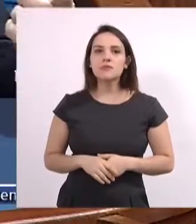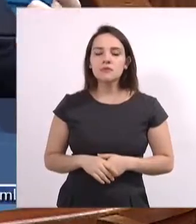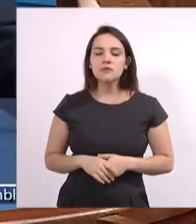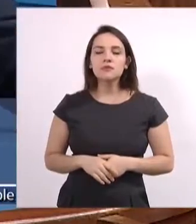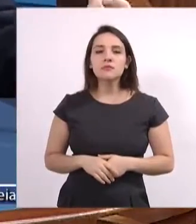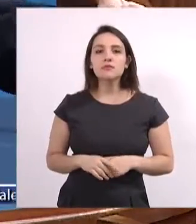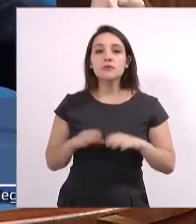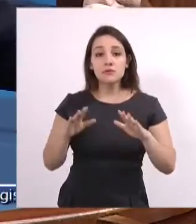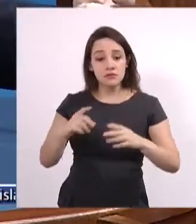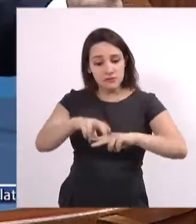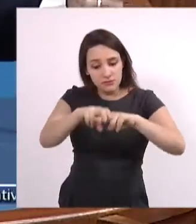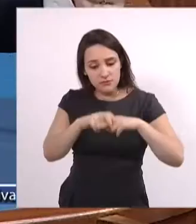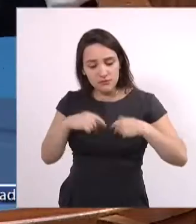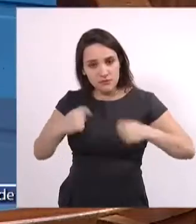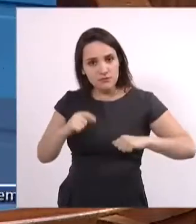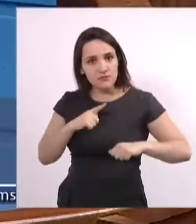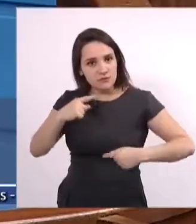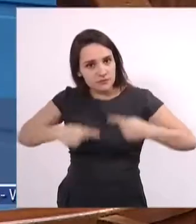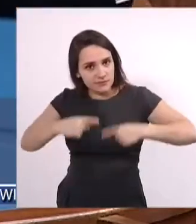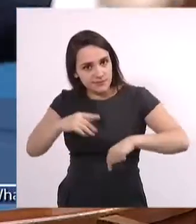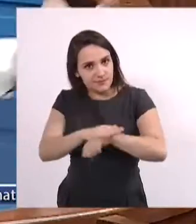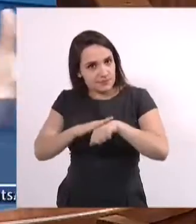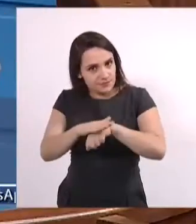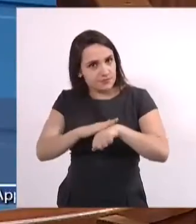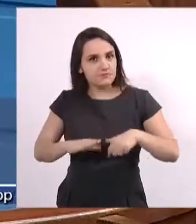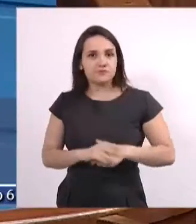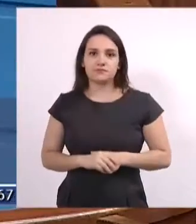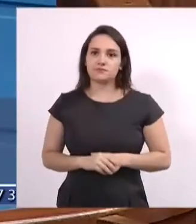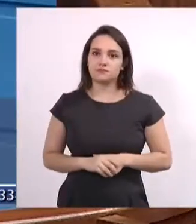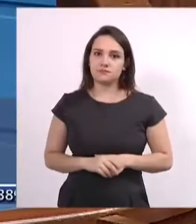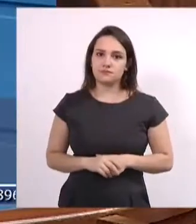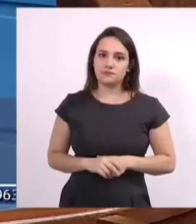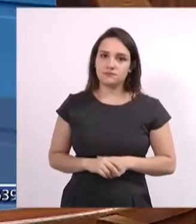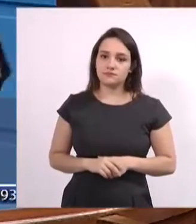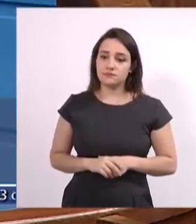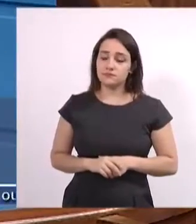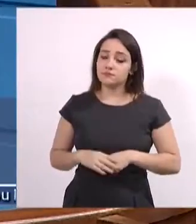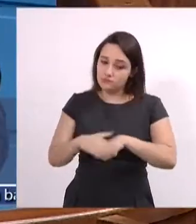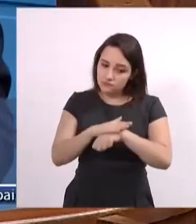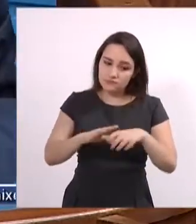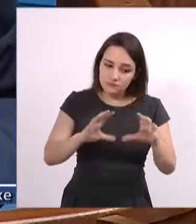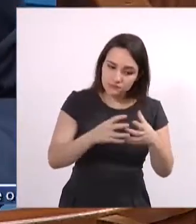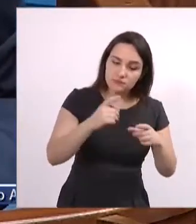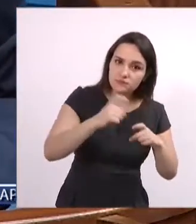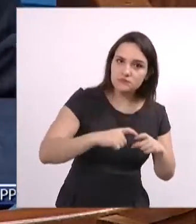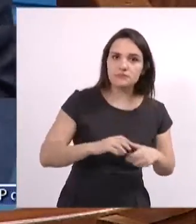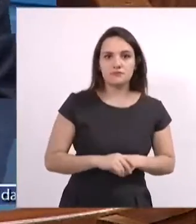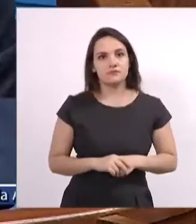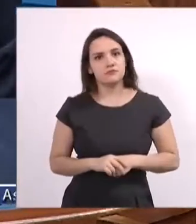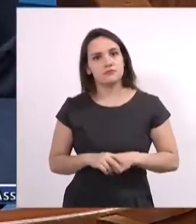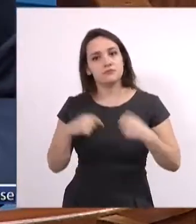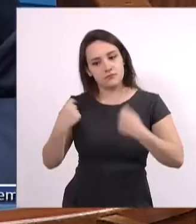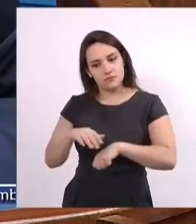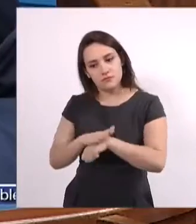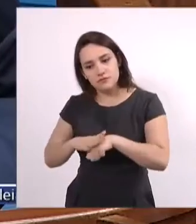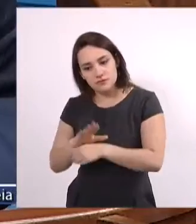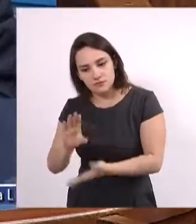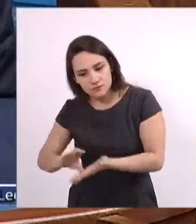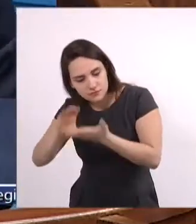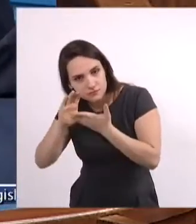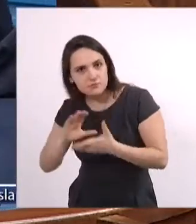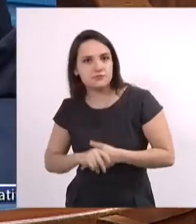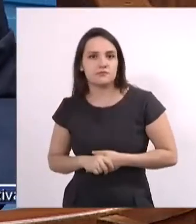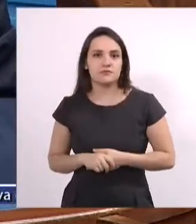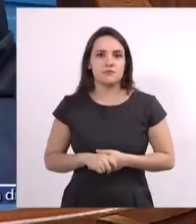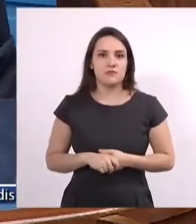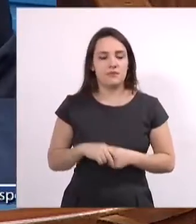Isso se discute com a classe médica, isso se discute com os conselhos,